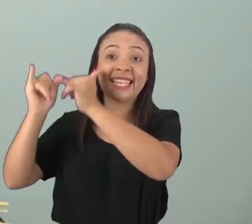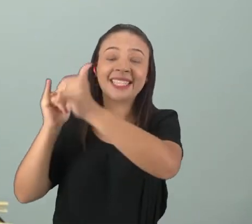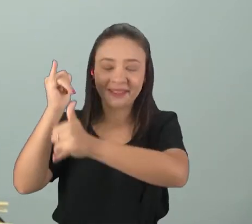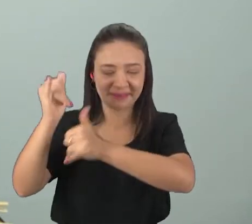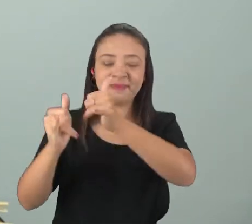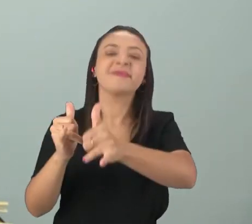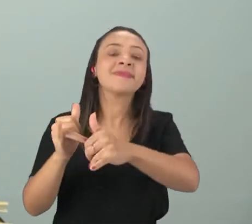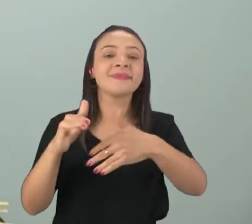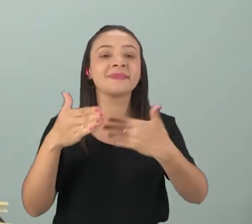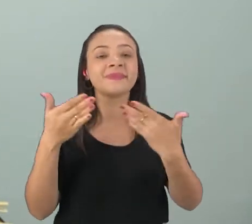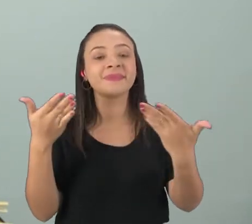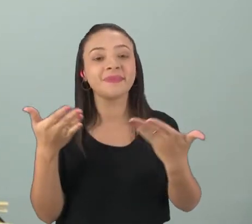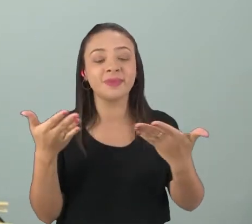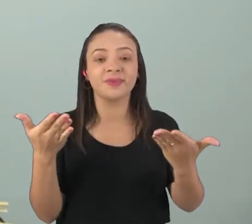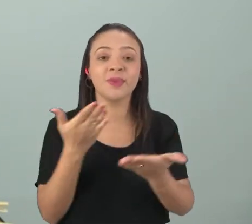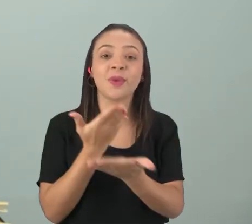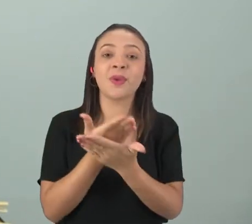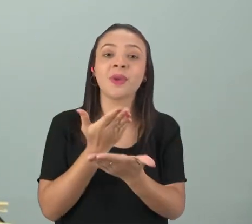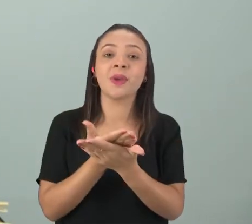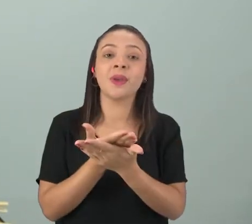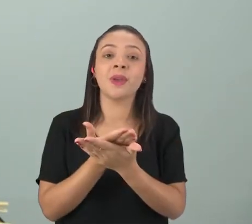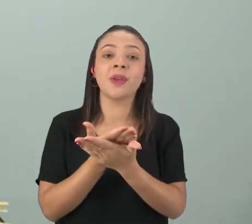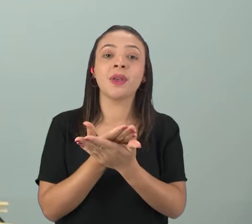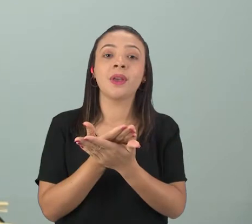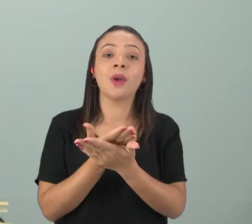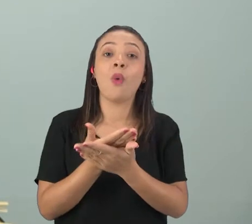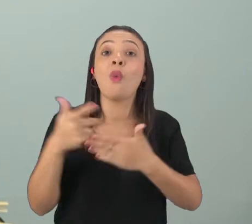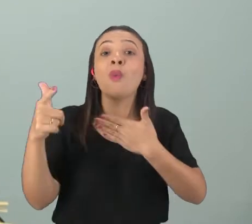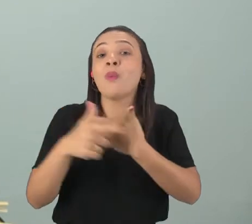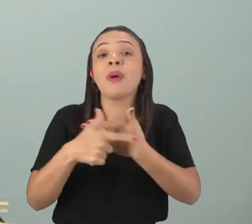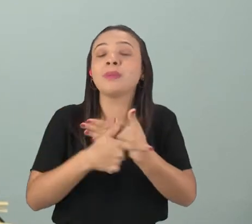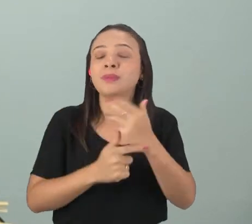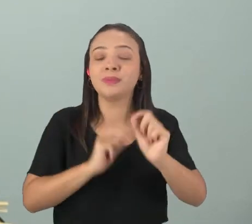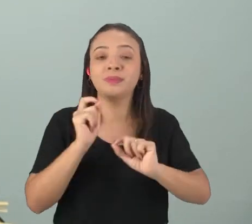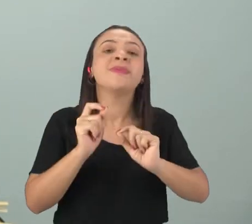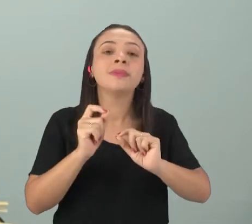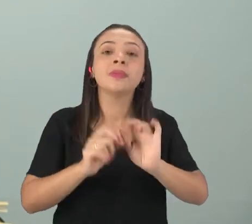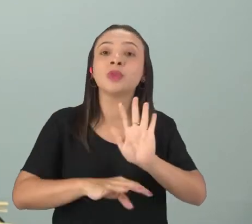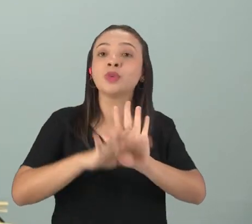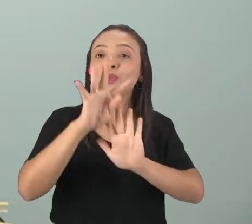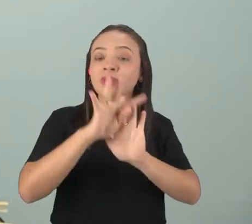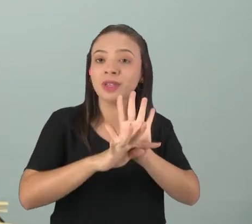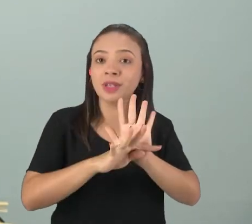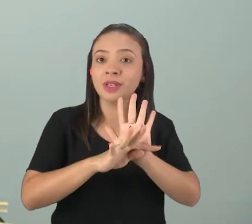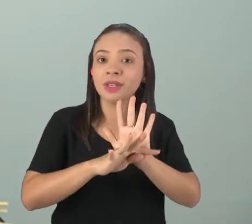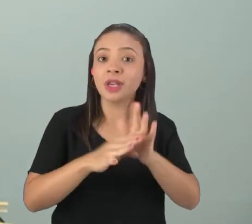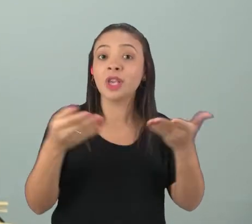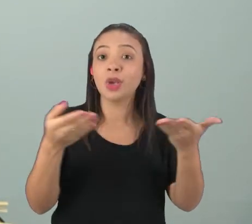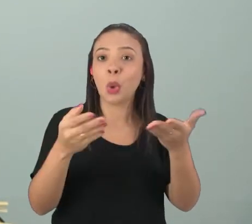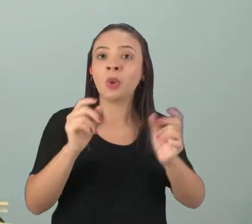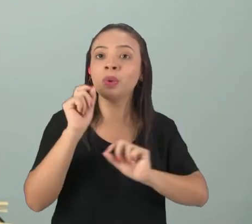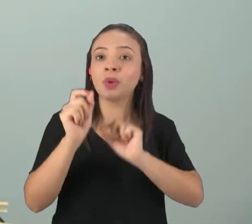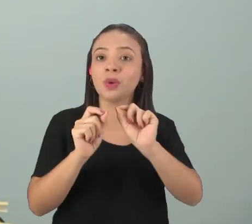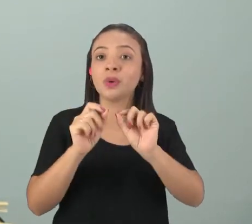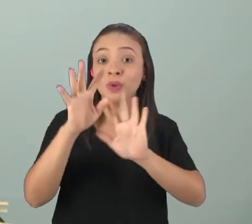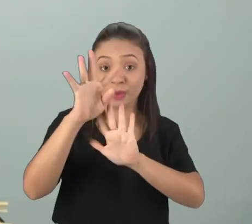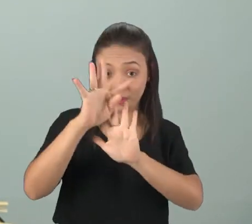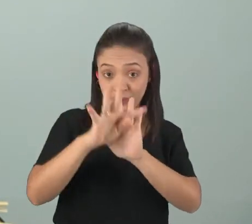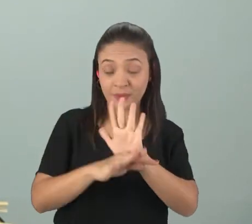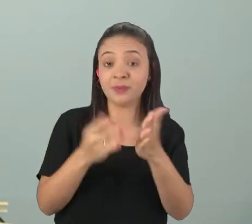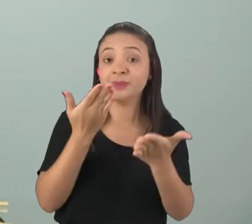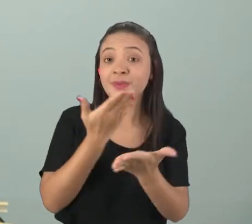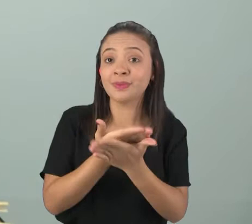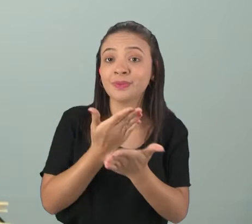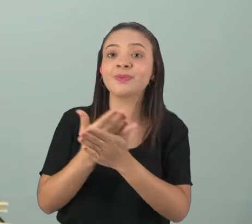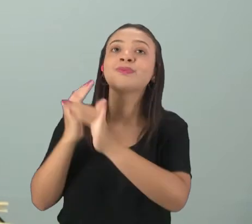né? Nós vamos hoje estudar a função social de textos, né? E hoje os textos que nós vamos trabalhar